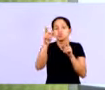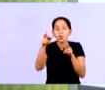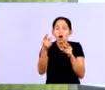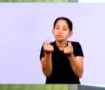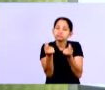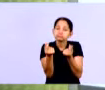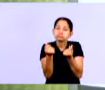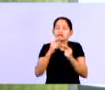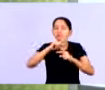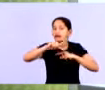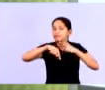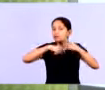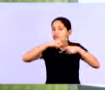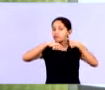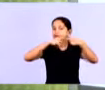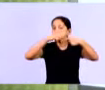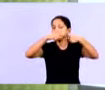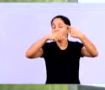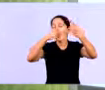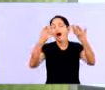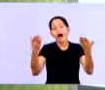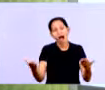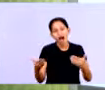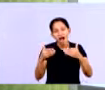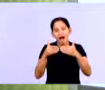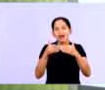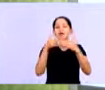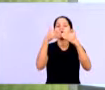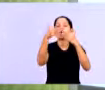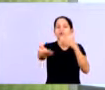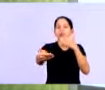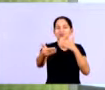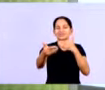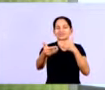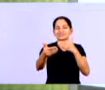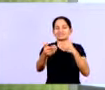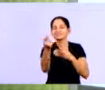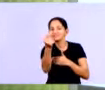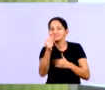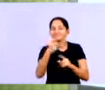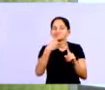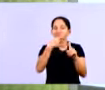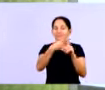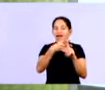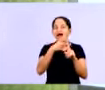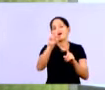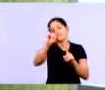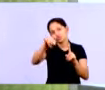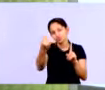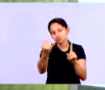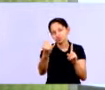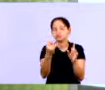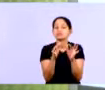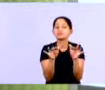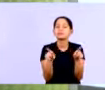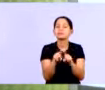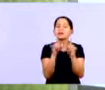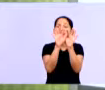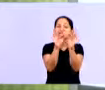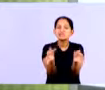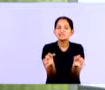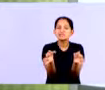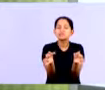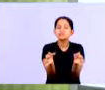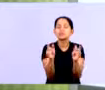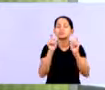japonesa. A partir daí a gente começa a ter lucro líquido. Então o payback, eu também colocaria de uma forma bem simplista, é